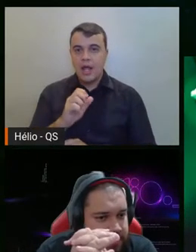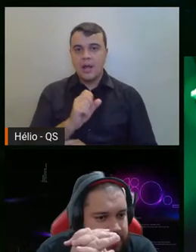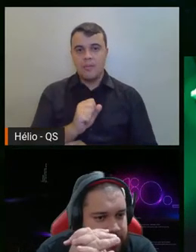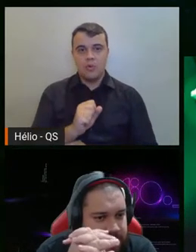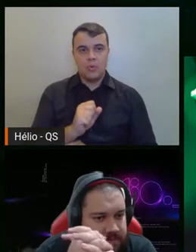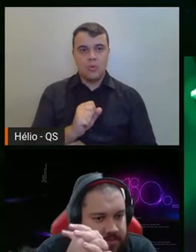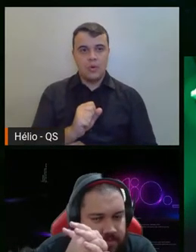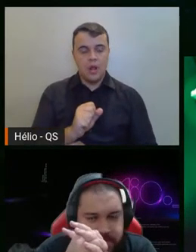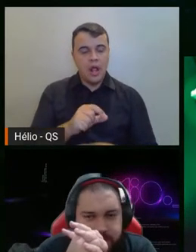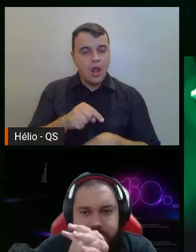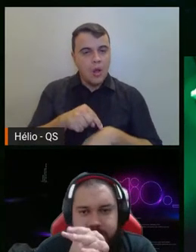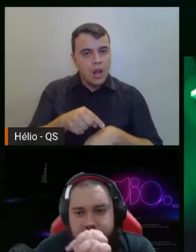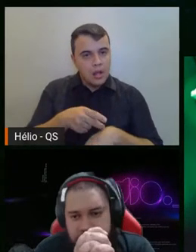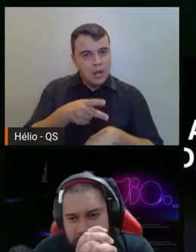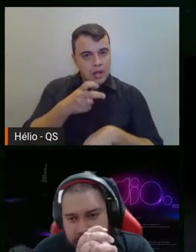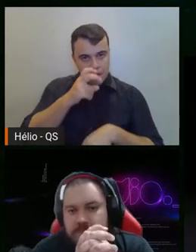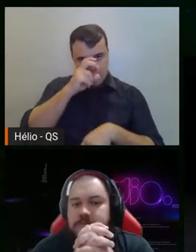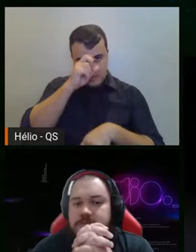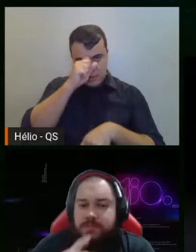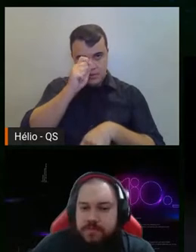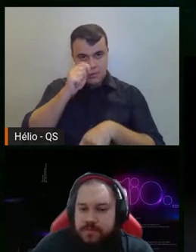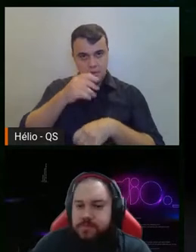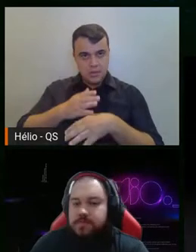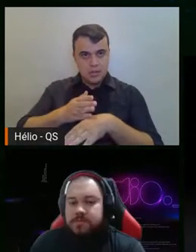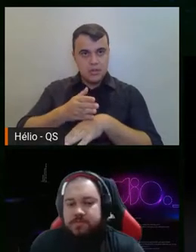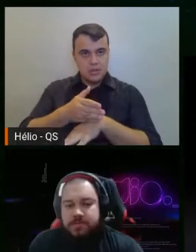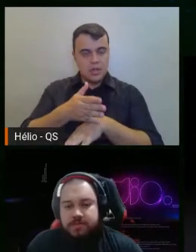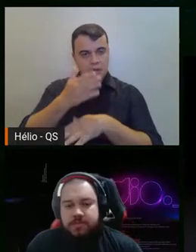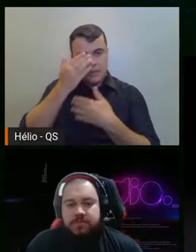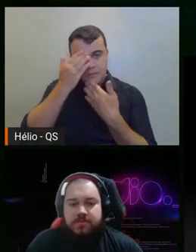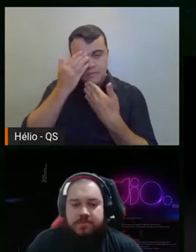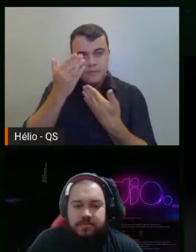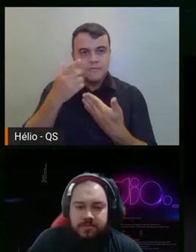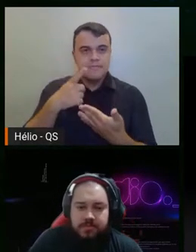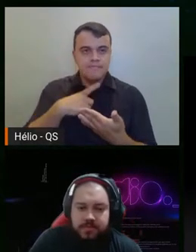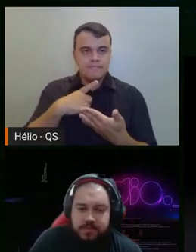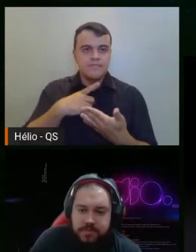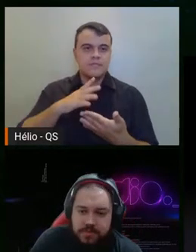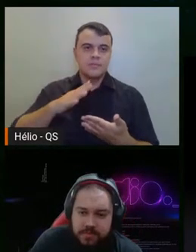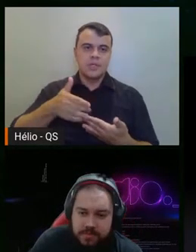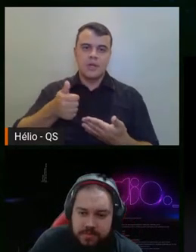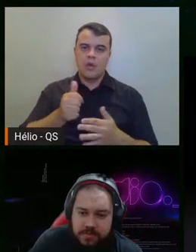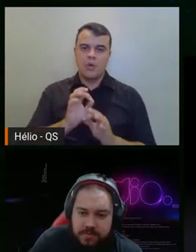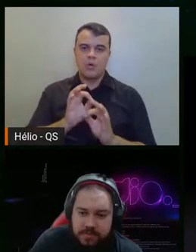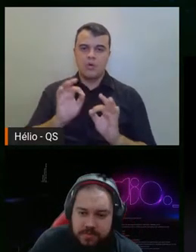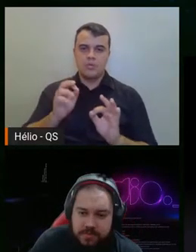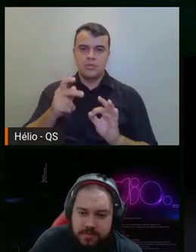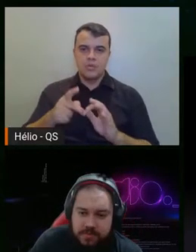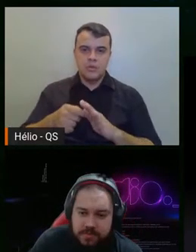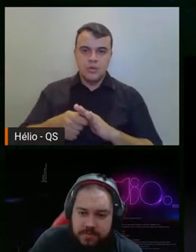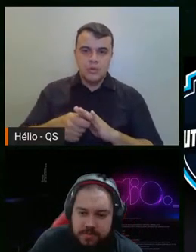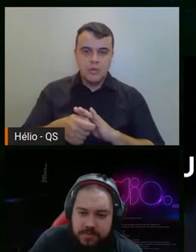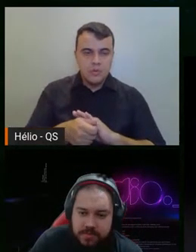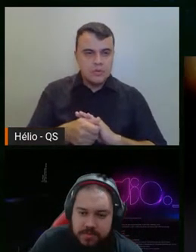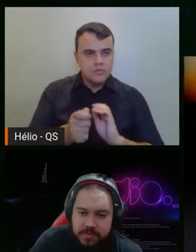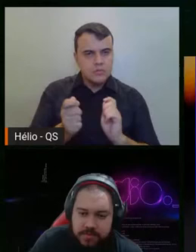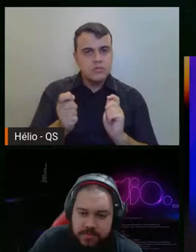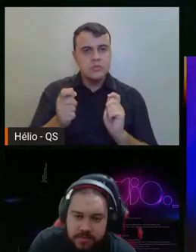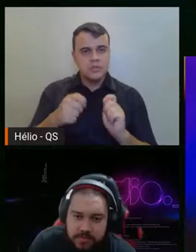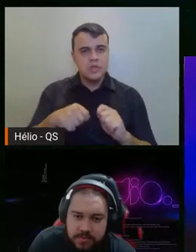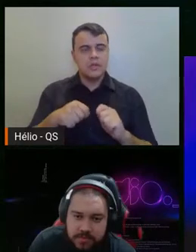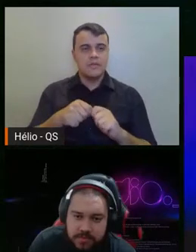ter na hora você vai você vai agradecer isso daí já valeu seu investimento que às vezes você pode